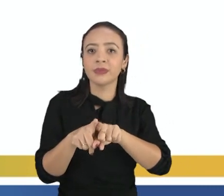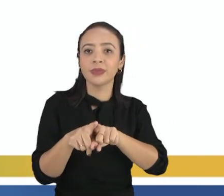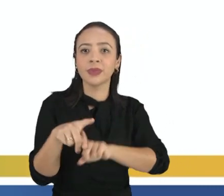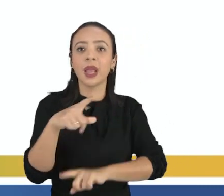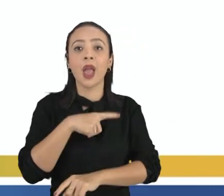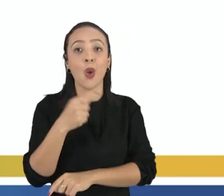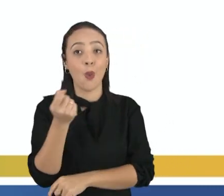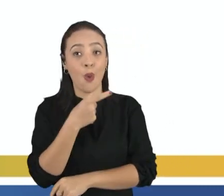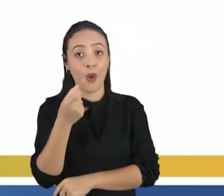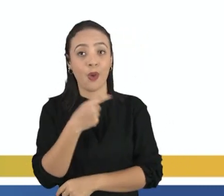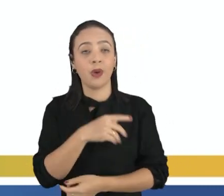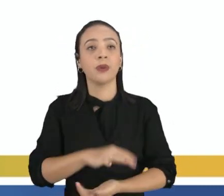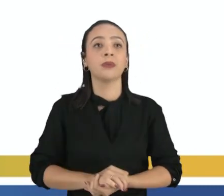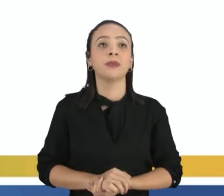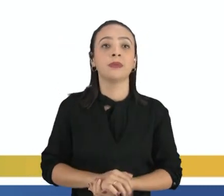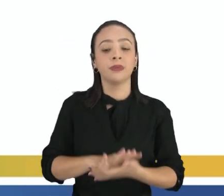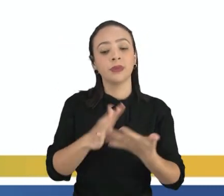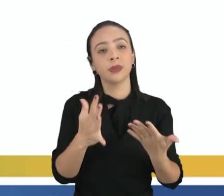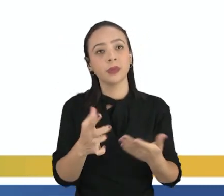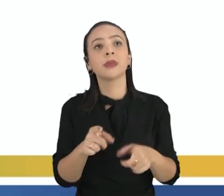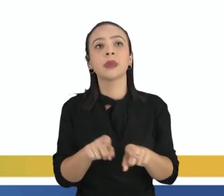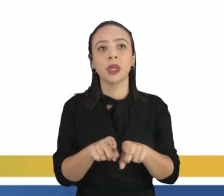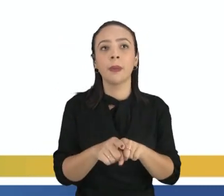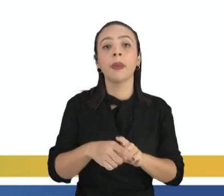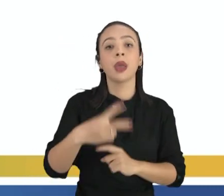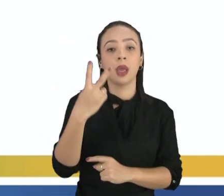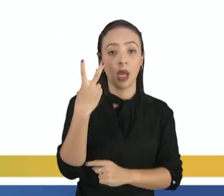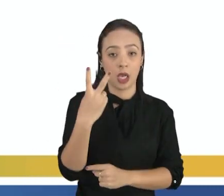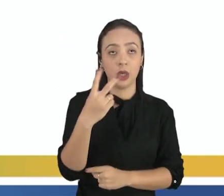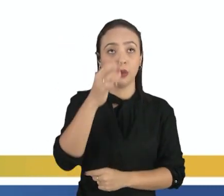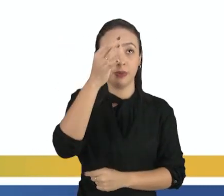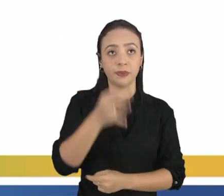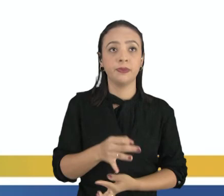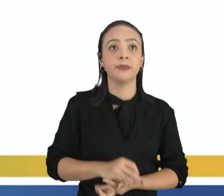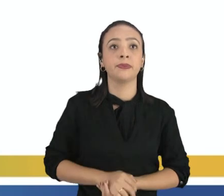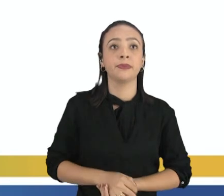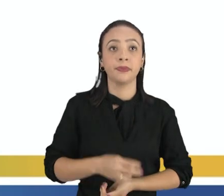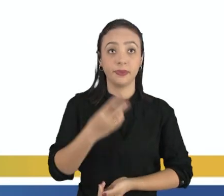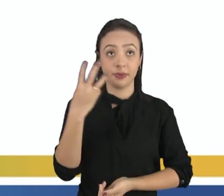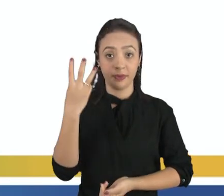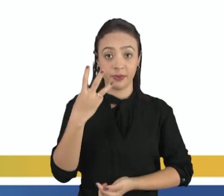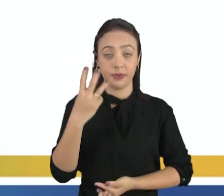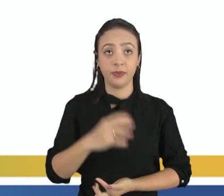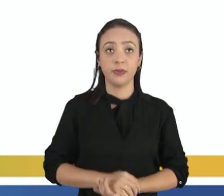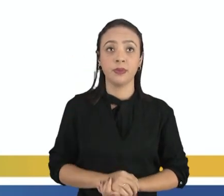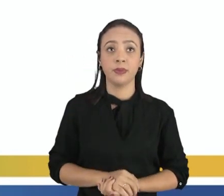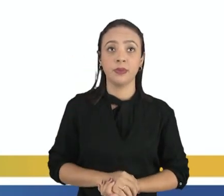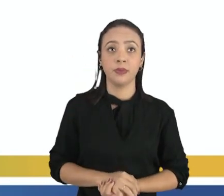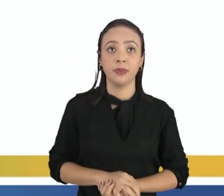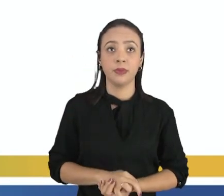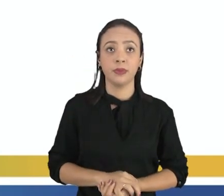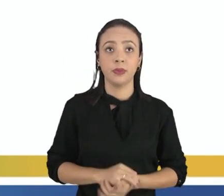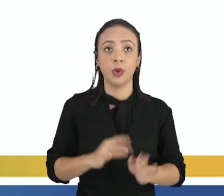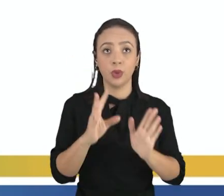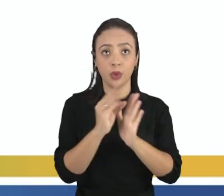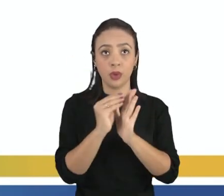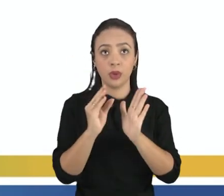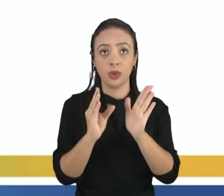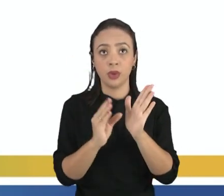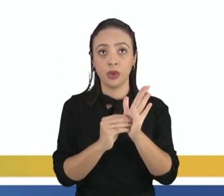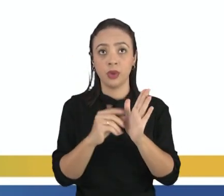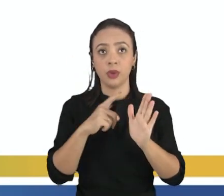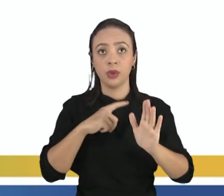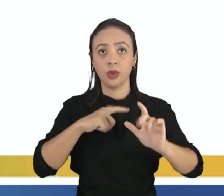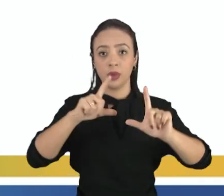né? Então a segunda afirmativa também está correta. Terceira afirmativa, o conteúdo expresso na placa revela